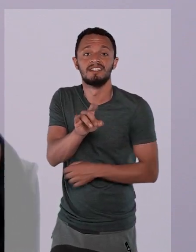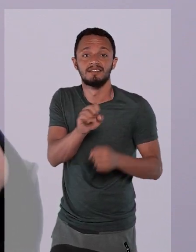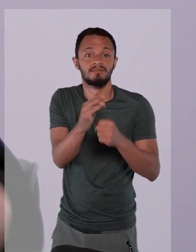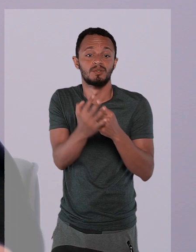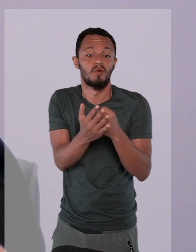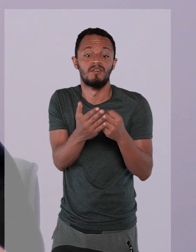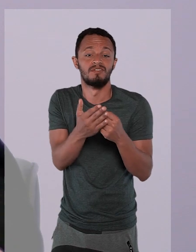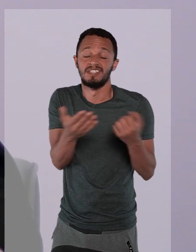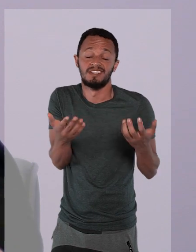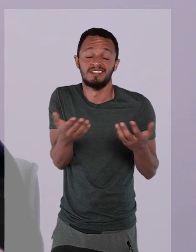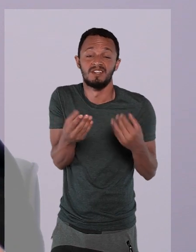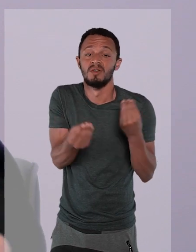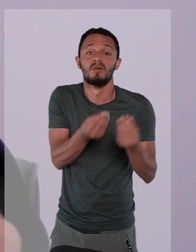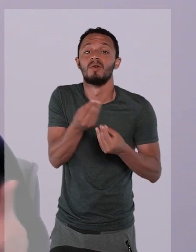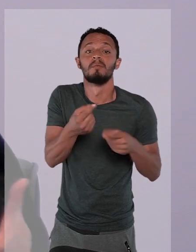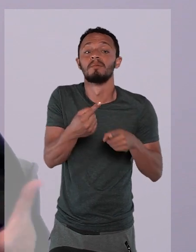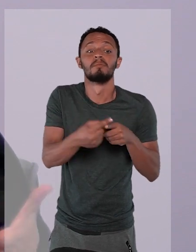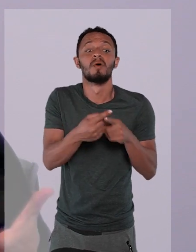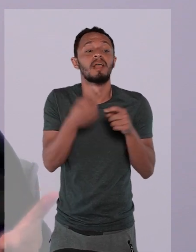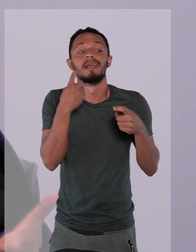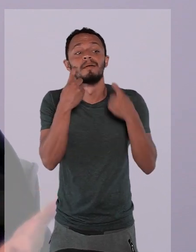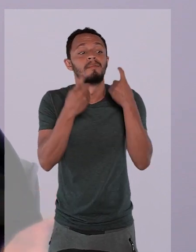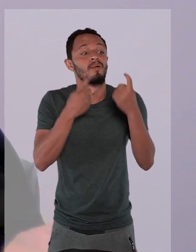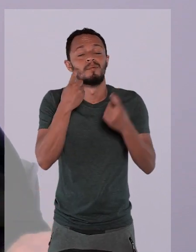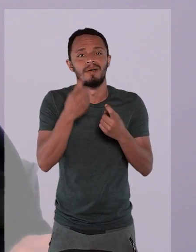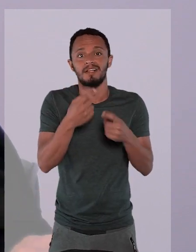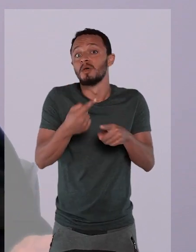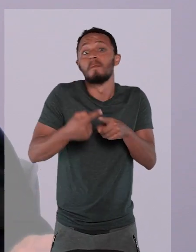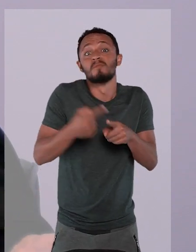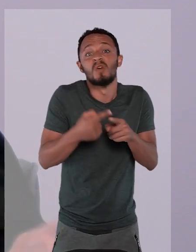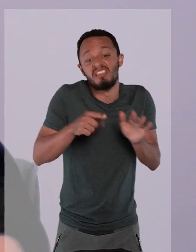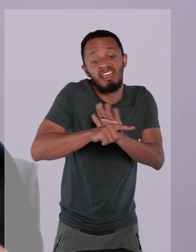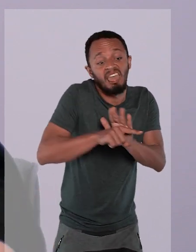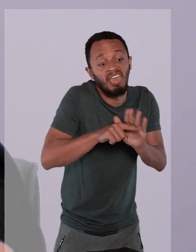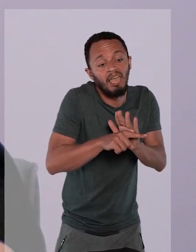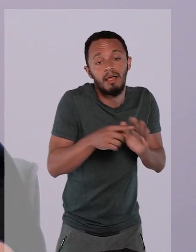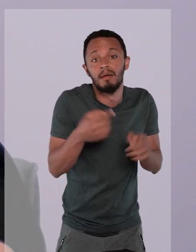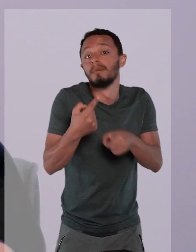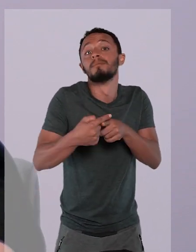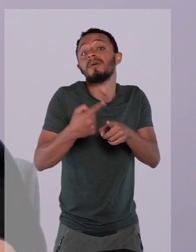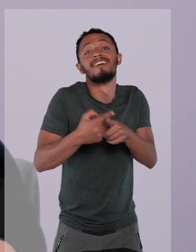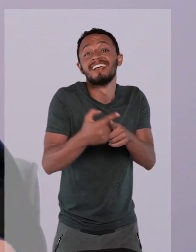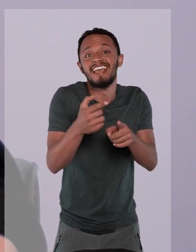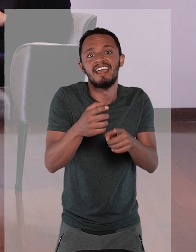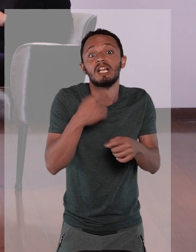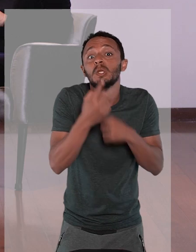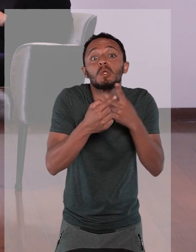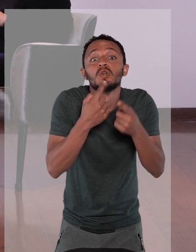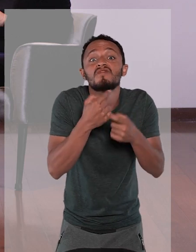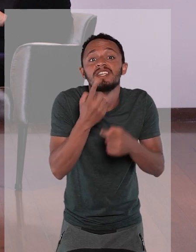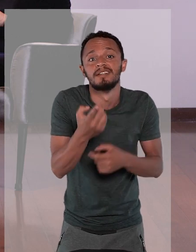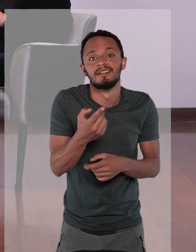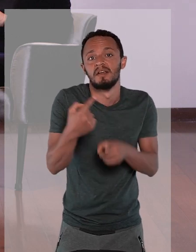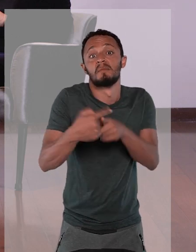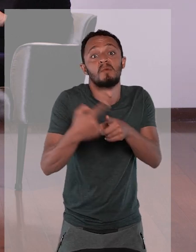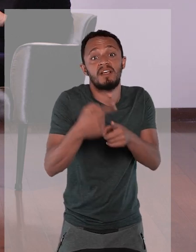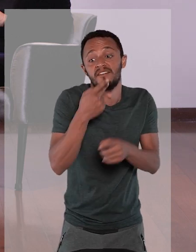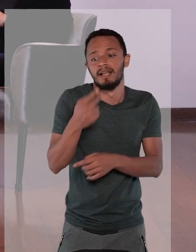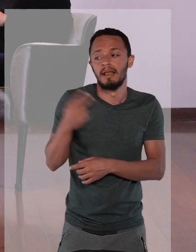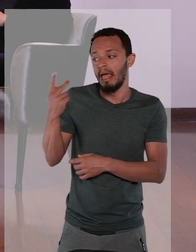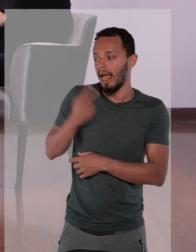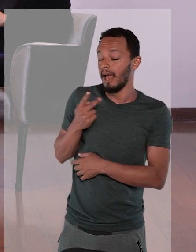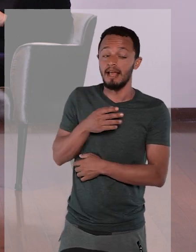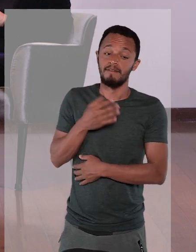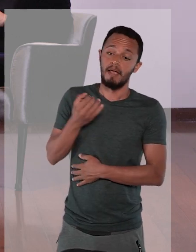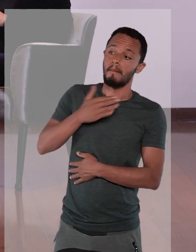assim, meio, digamos assim, quase que brutamente, né? Porque não é possível, gente, que alguém ainda fique se perguntando que vai fazer mal,